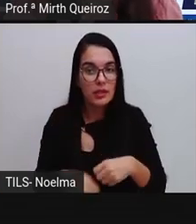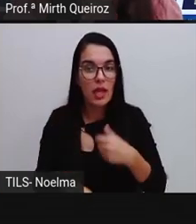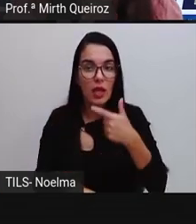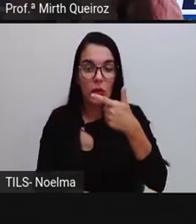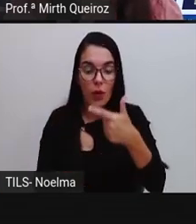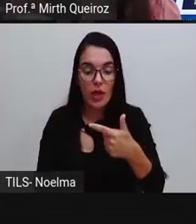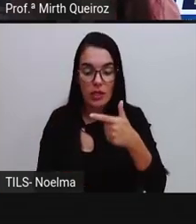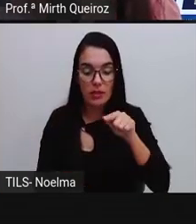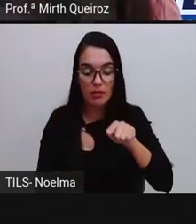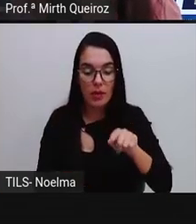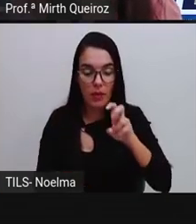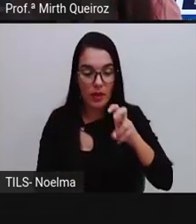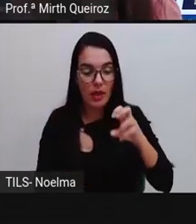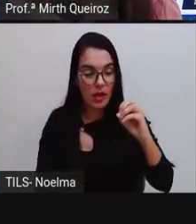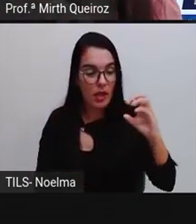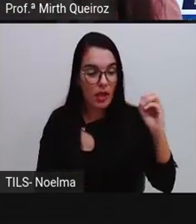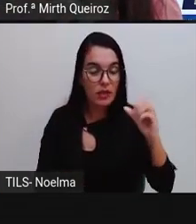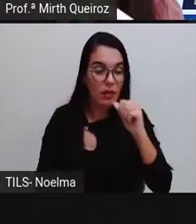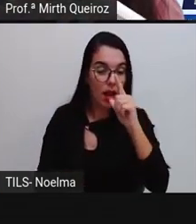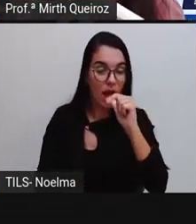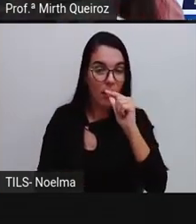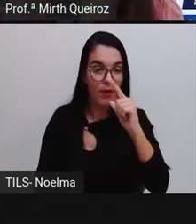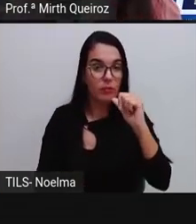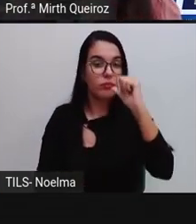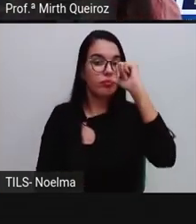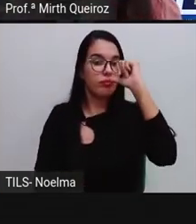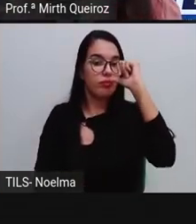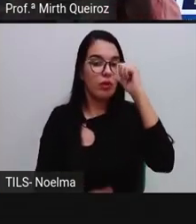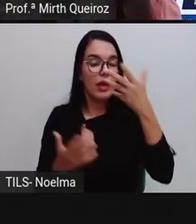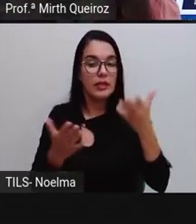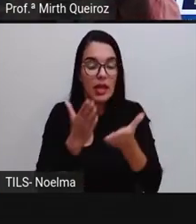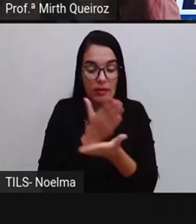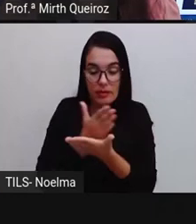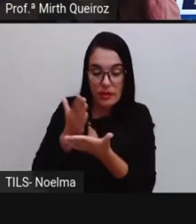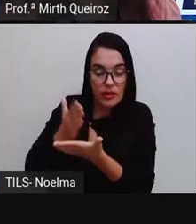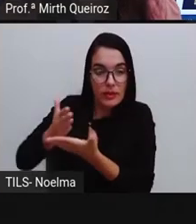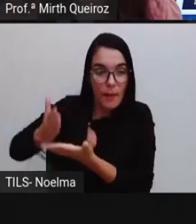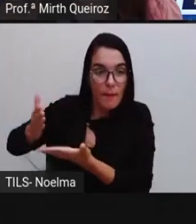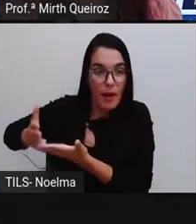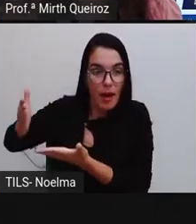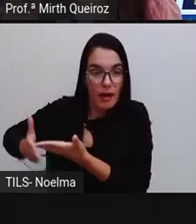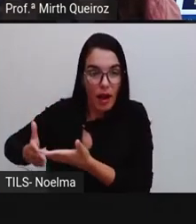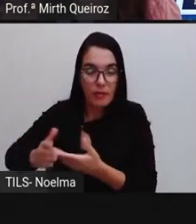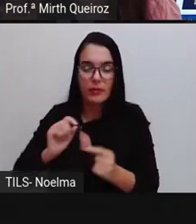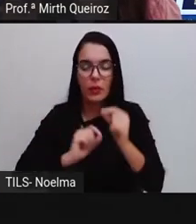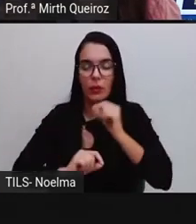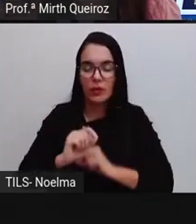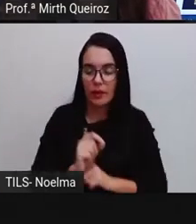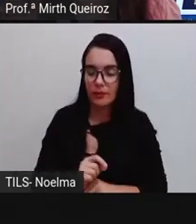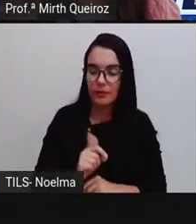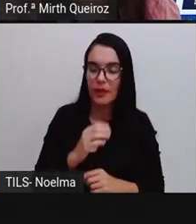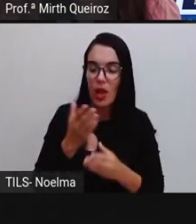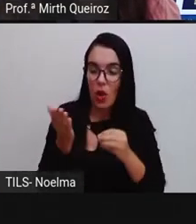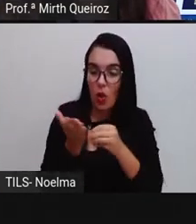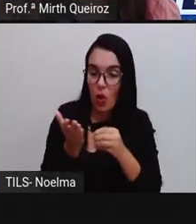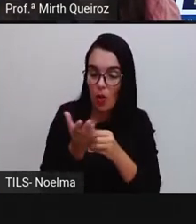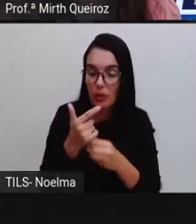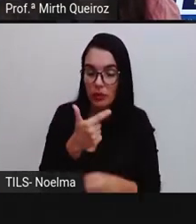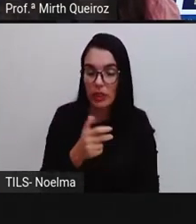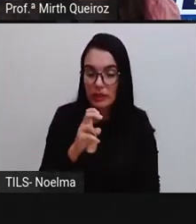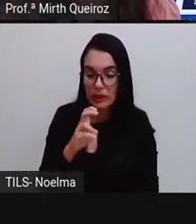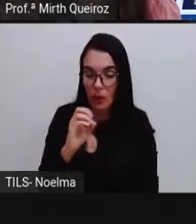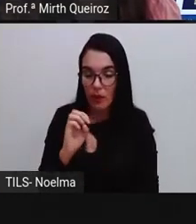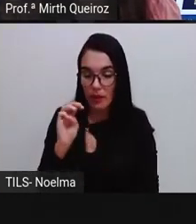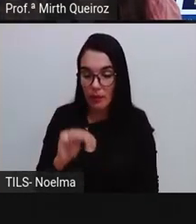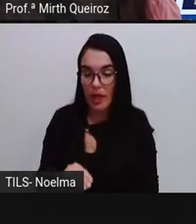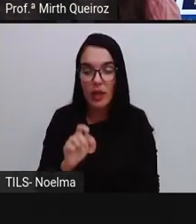2.500 ml. Se ela distribuir para em copos, né, de 250 ml, nós podemos